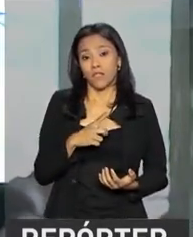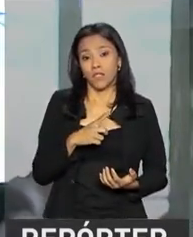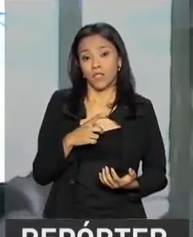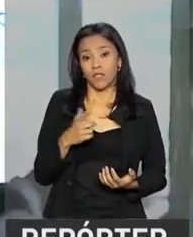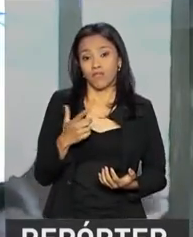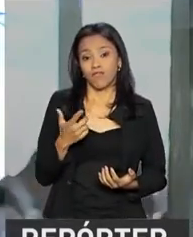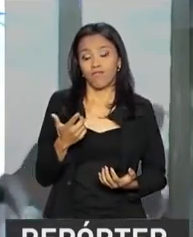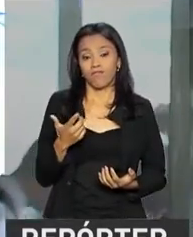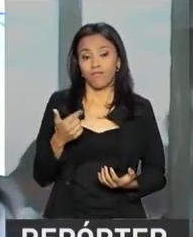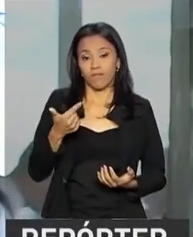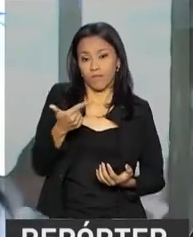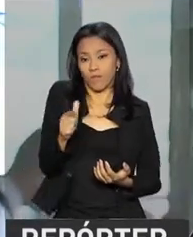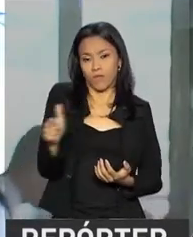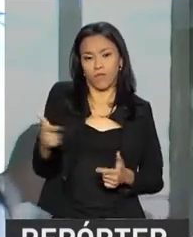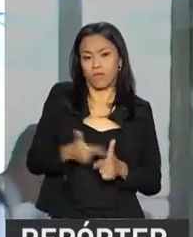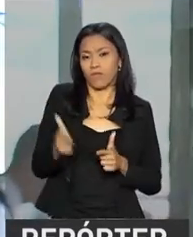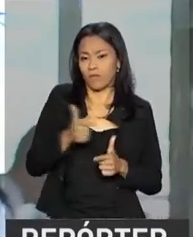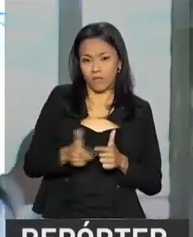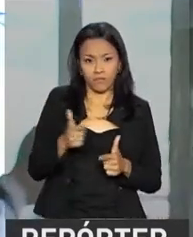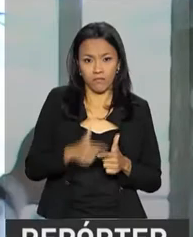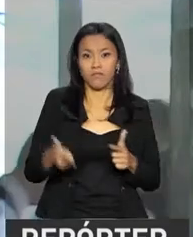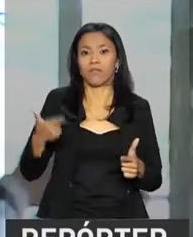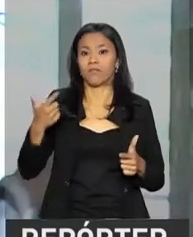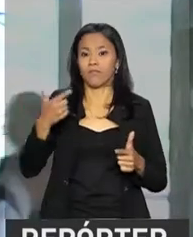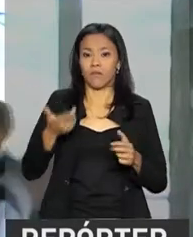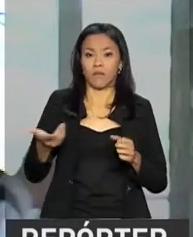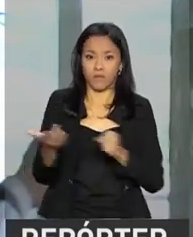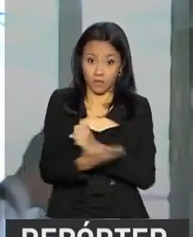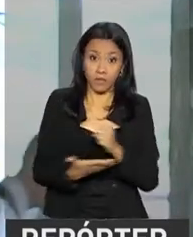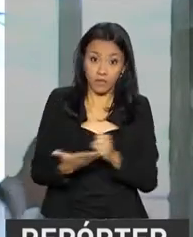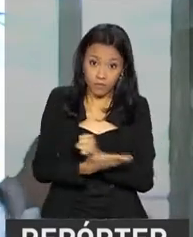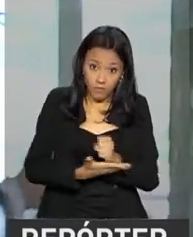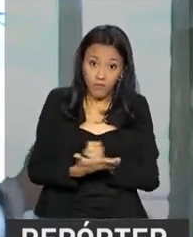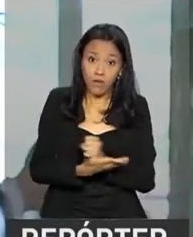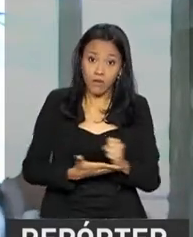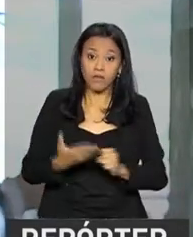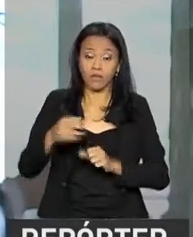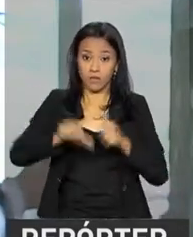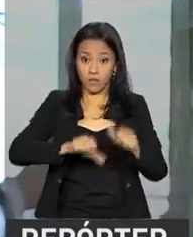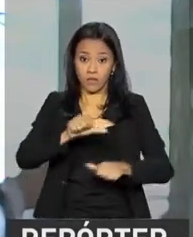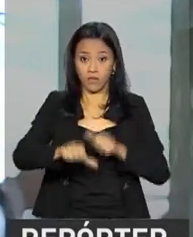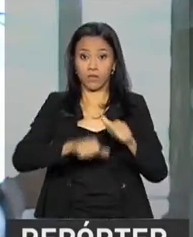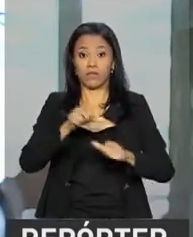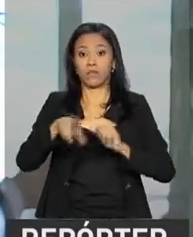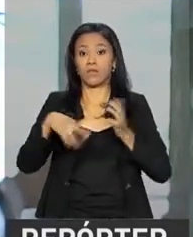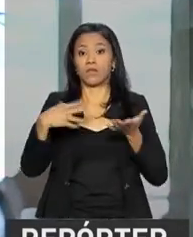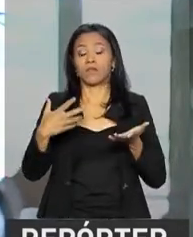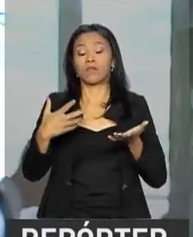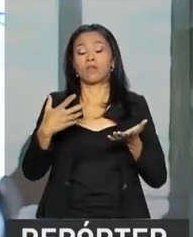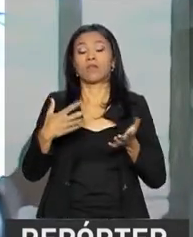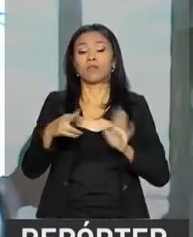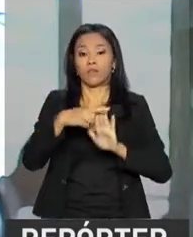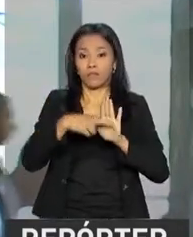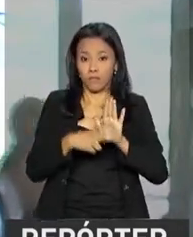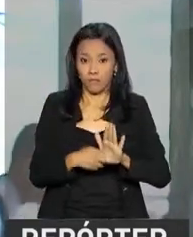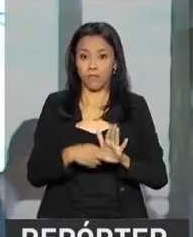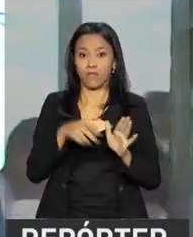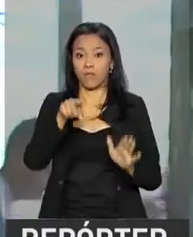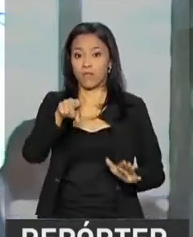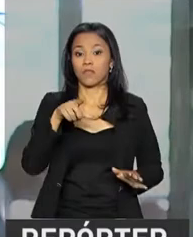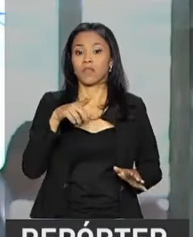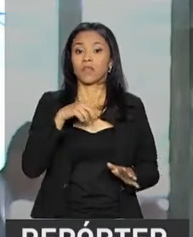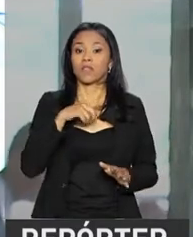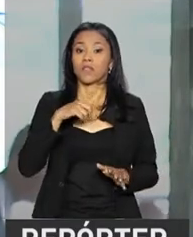pilares da reforma que se o estabelecimento de uma idade mínima é o estabelecimento de uma única é o